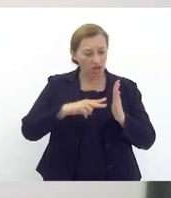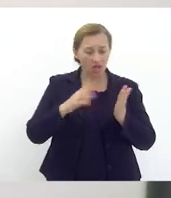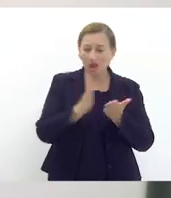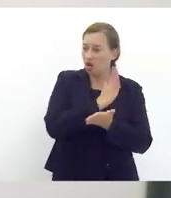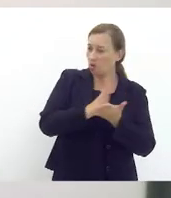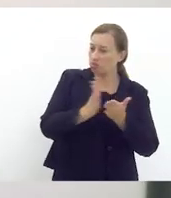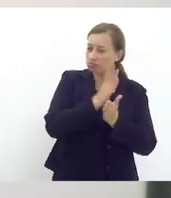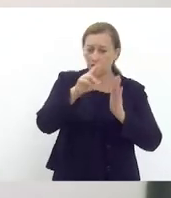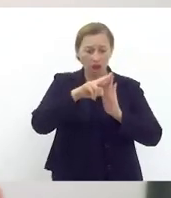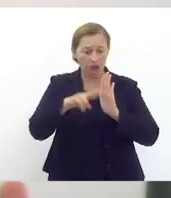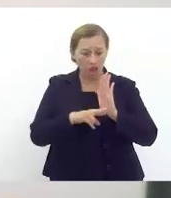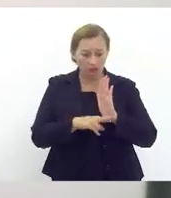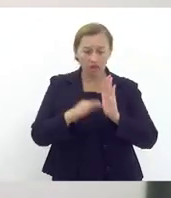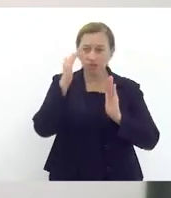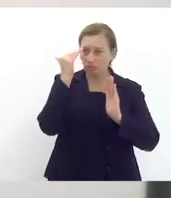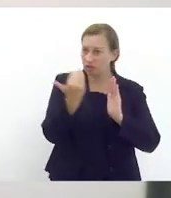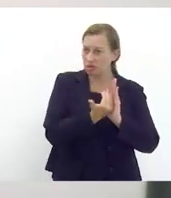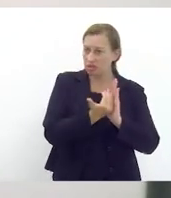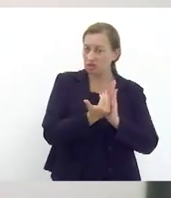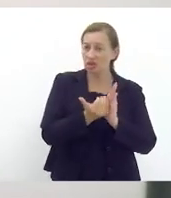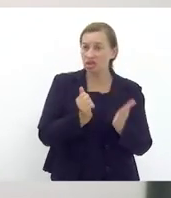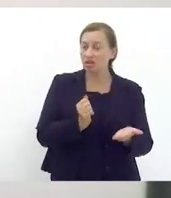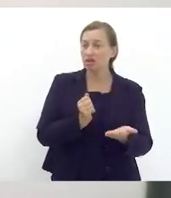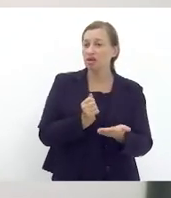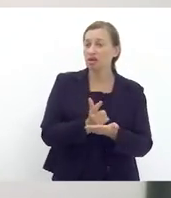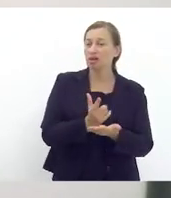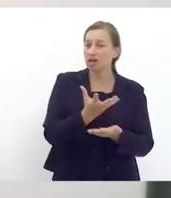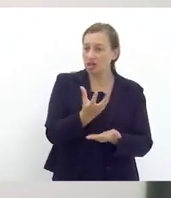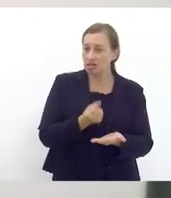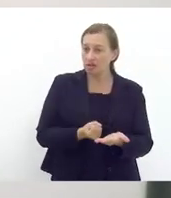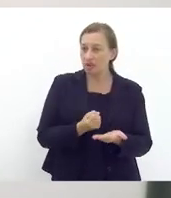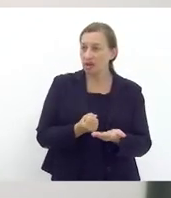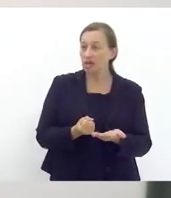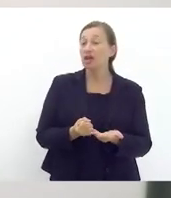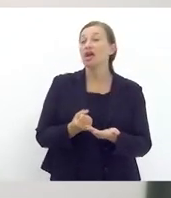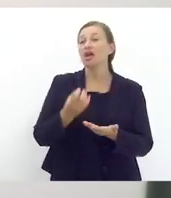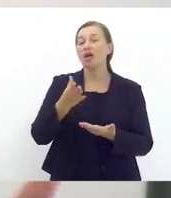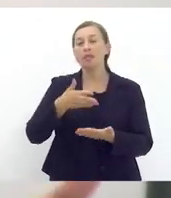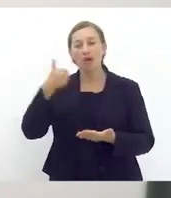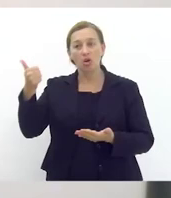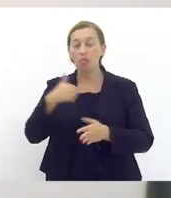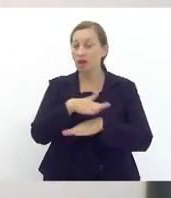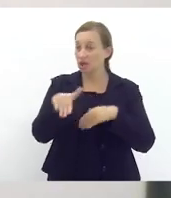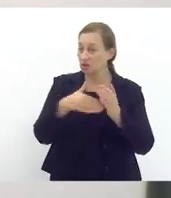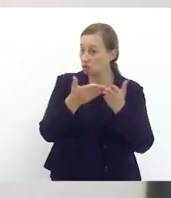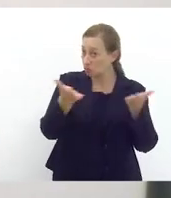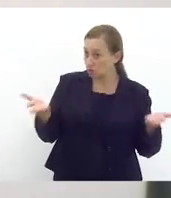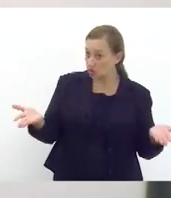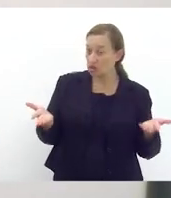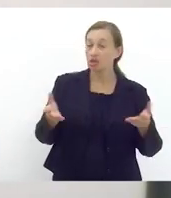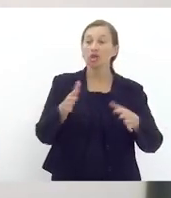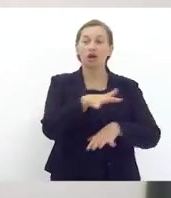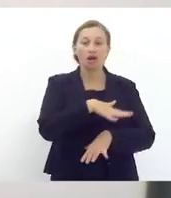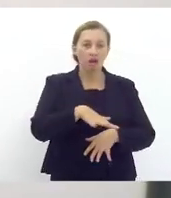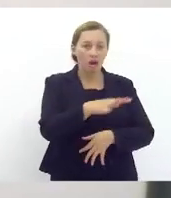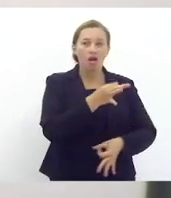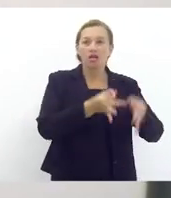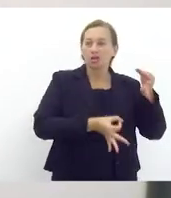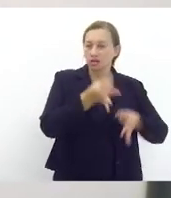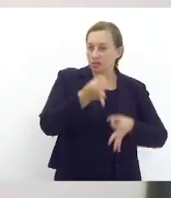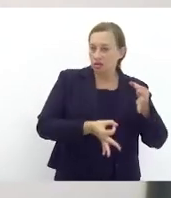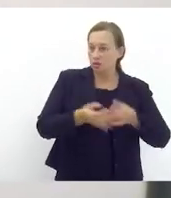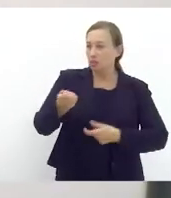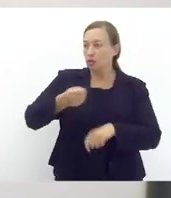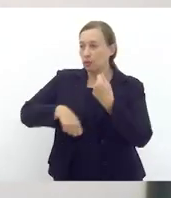então é mais vantajoso para todas as partes inclusive setor contábil jurídica administrativo